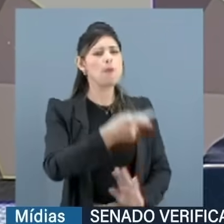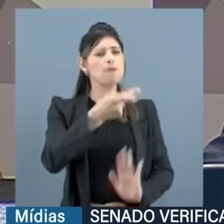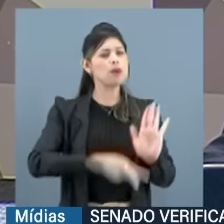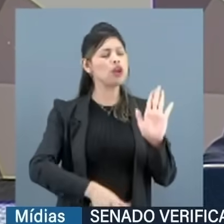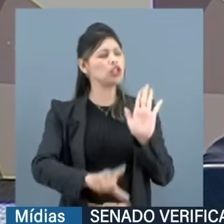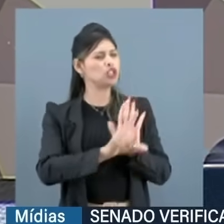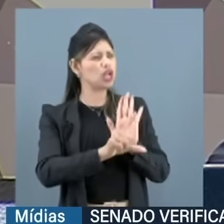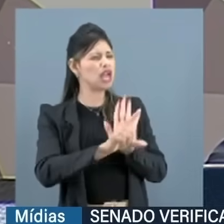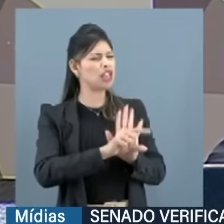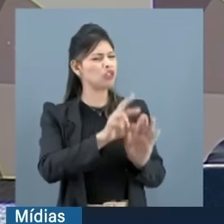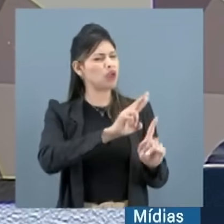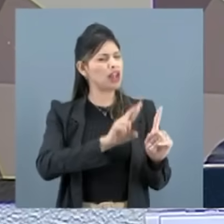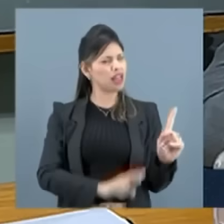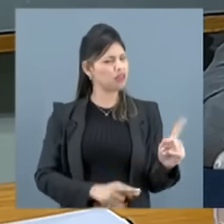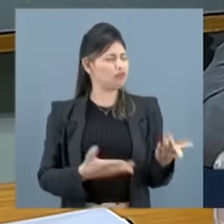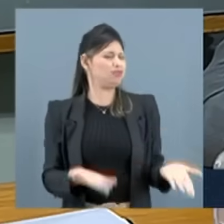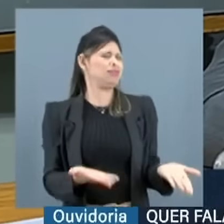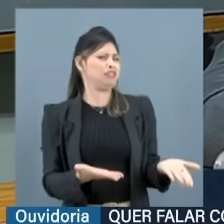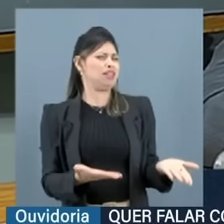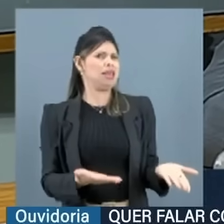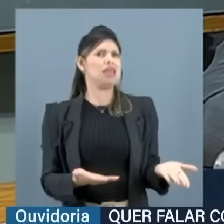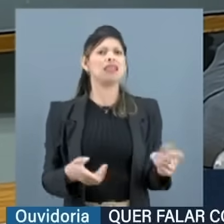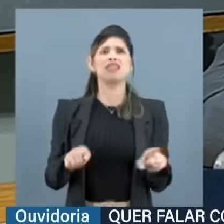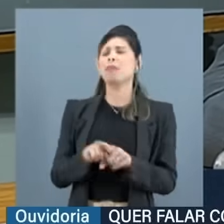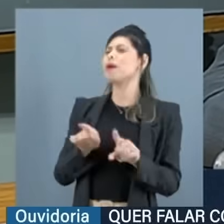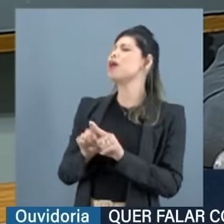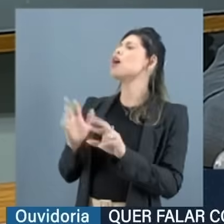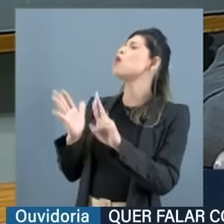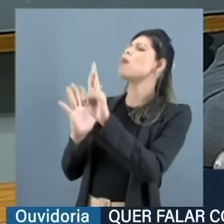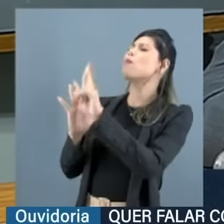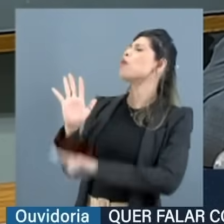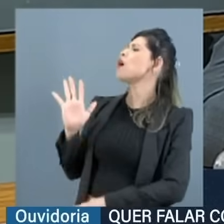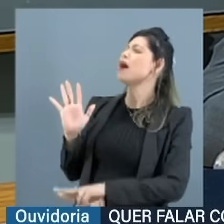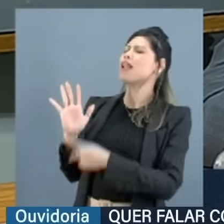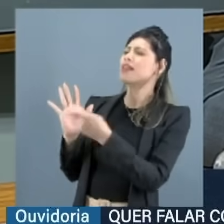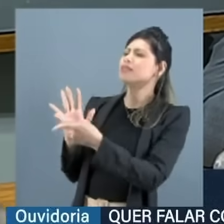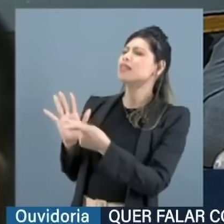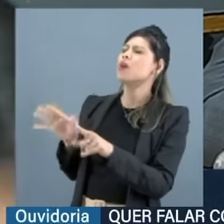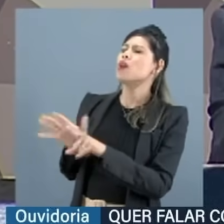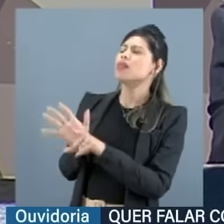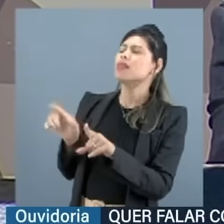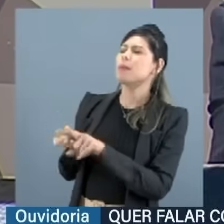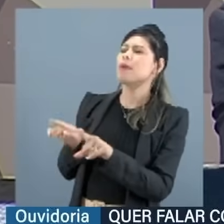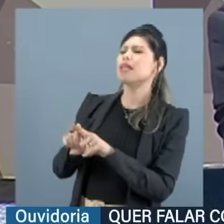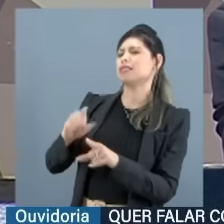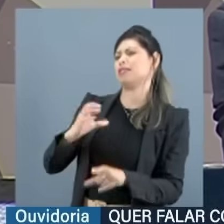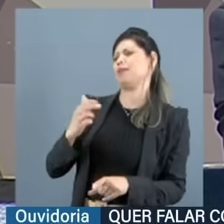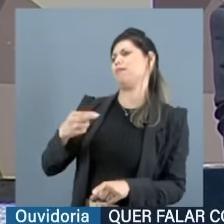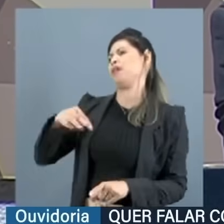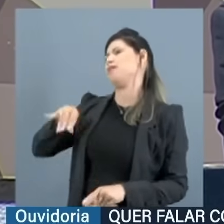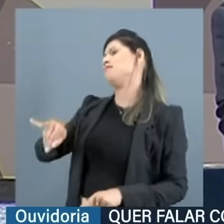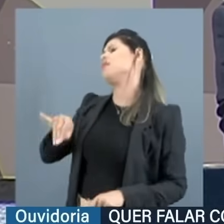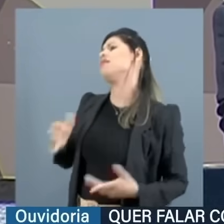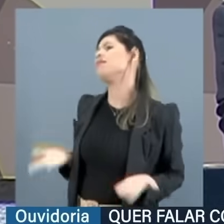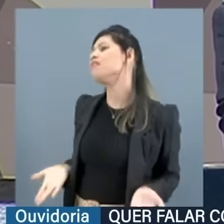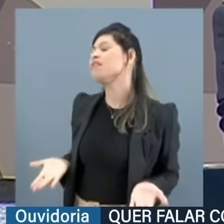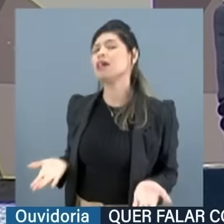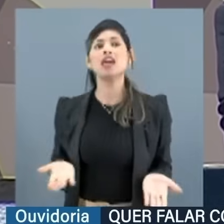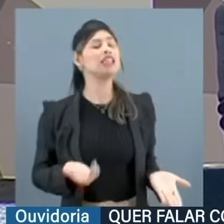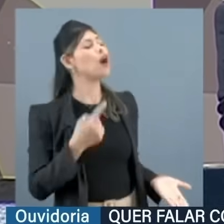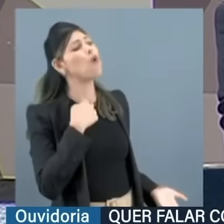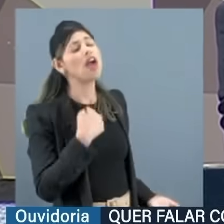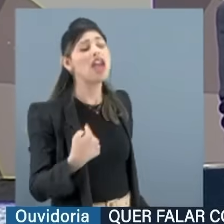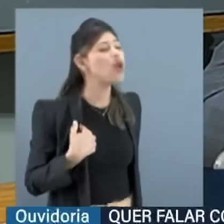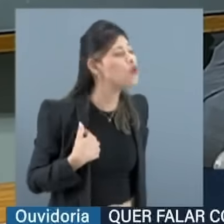destituído, muito menos relator de comissão. Mas você já viu alguma relatora ter... Eu não vou entrar nesse mérito, deputado. Olha aqui, ó, agora, Júlio o poder que eu tenho, Vossa